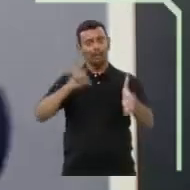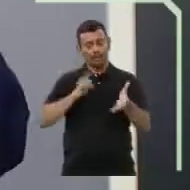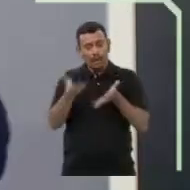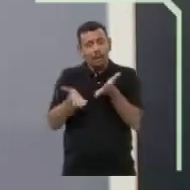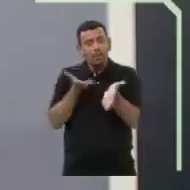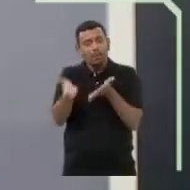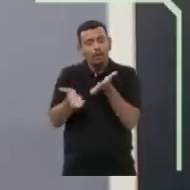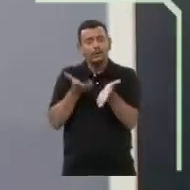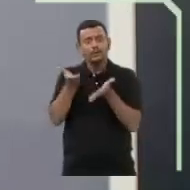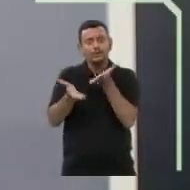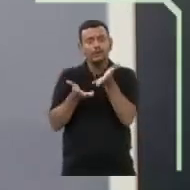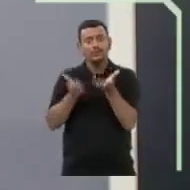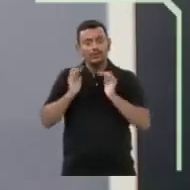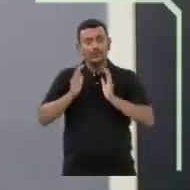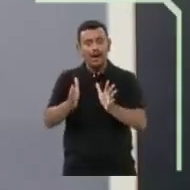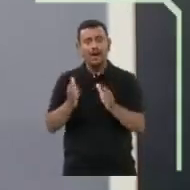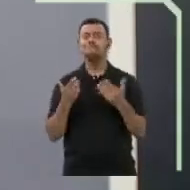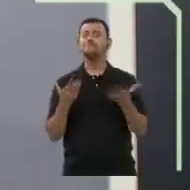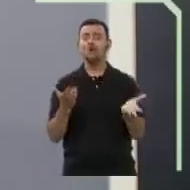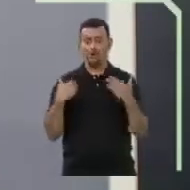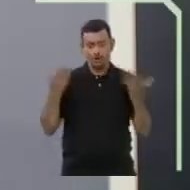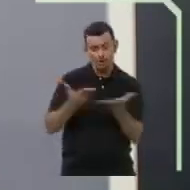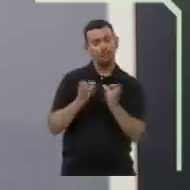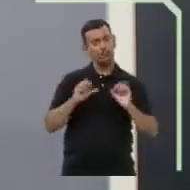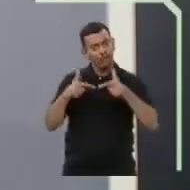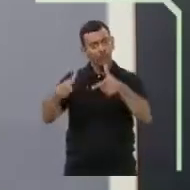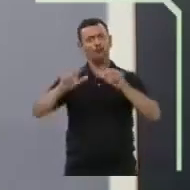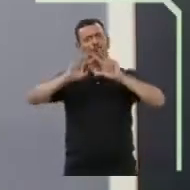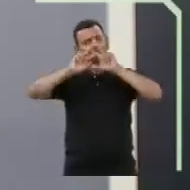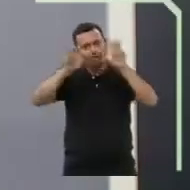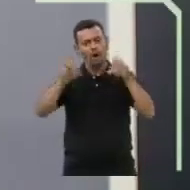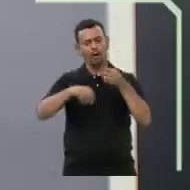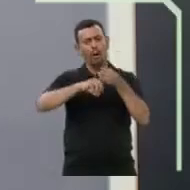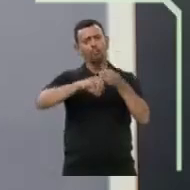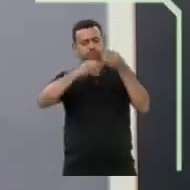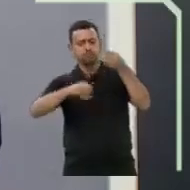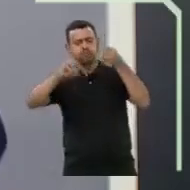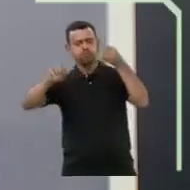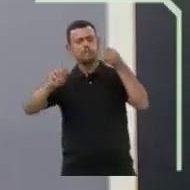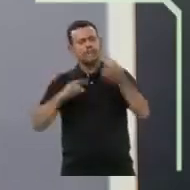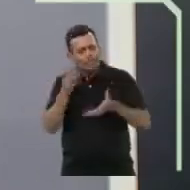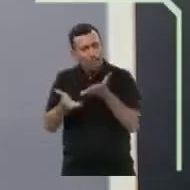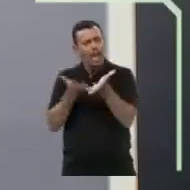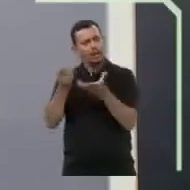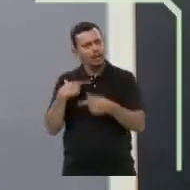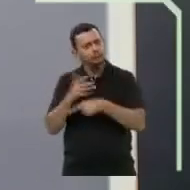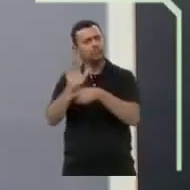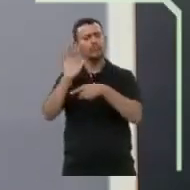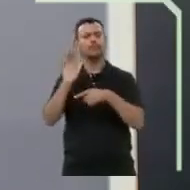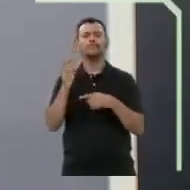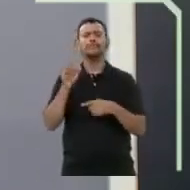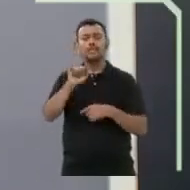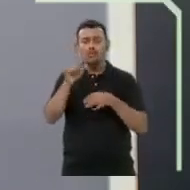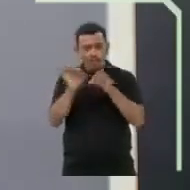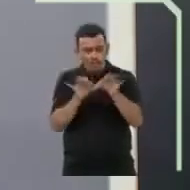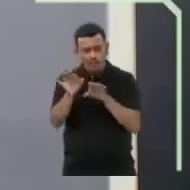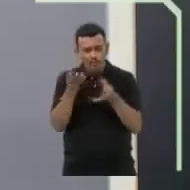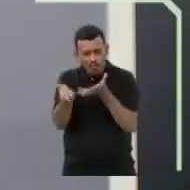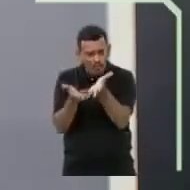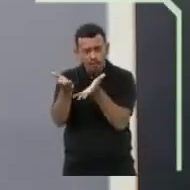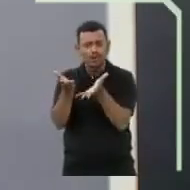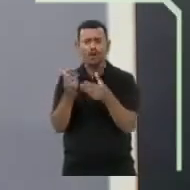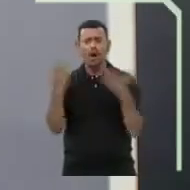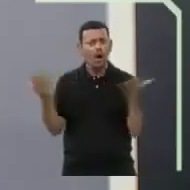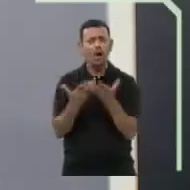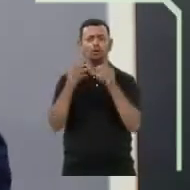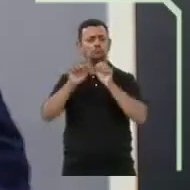no caso, tratamento de esgoto, é a grande fonte de doença no Brasil. Não adianta